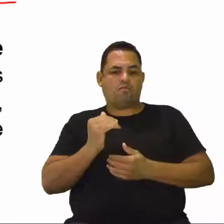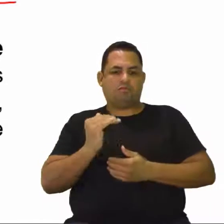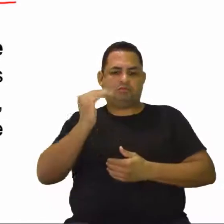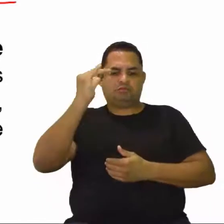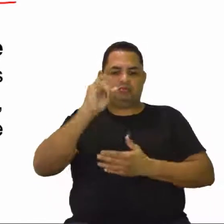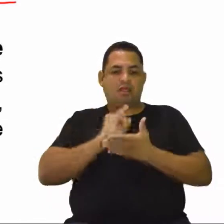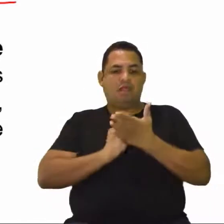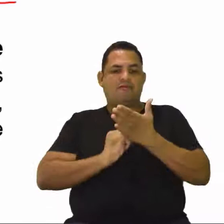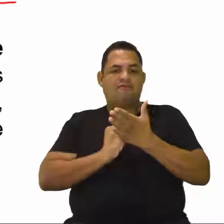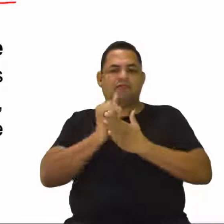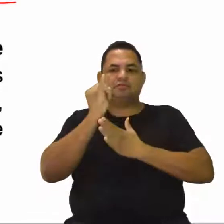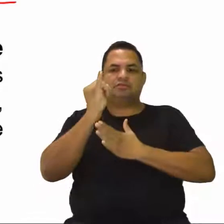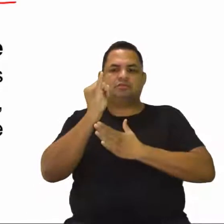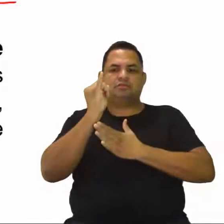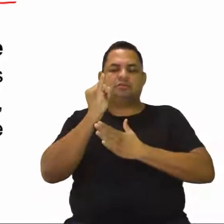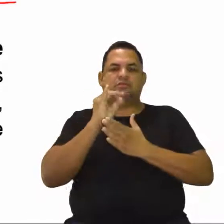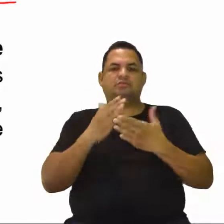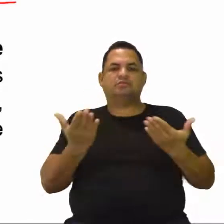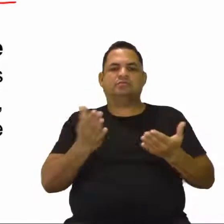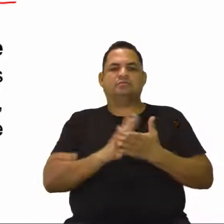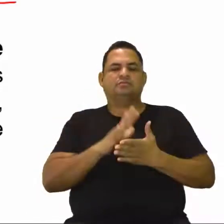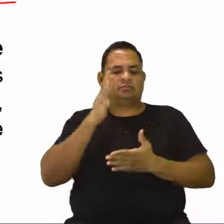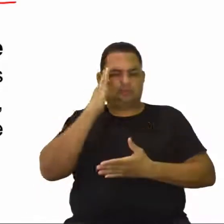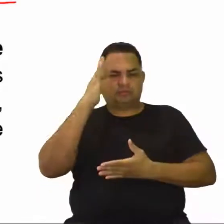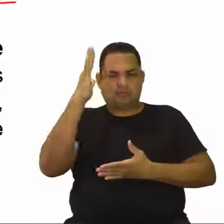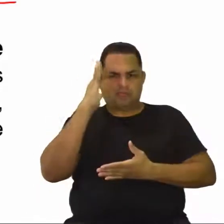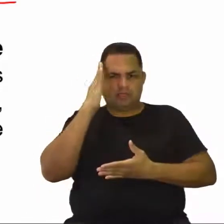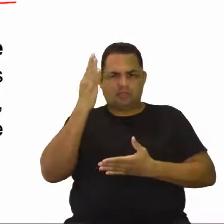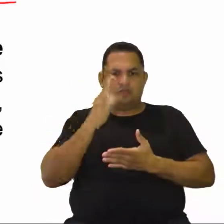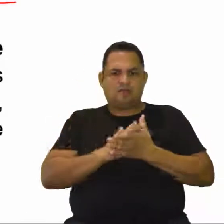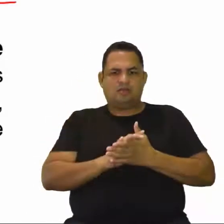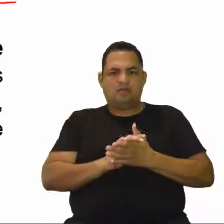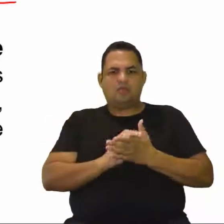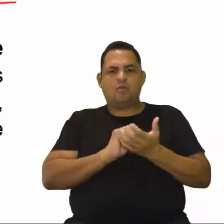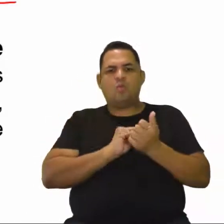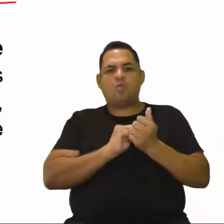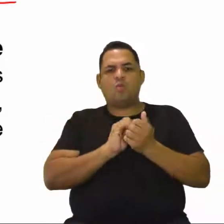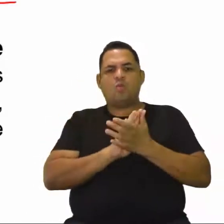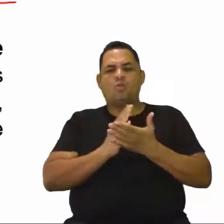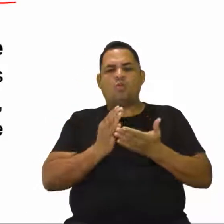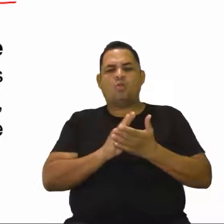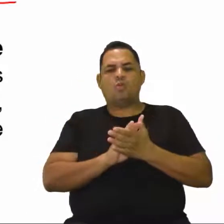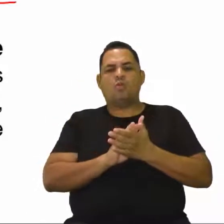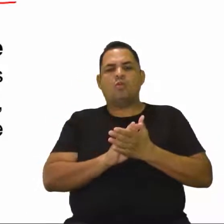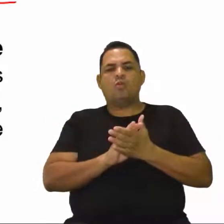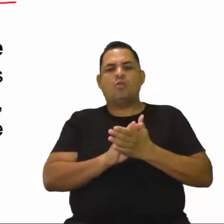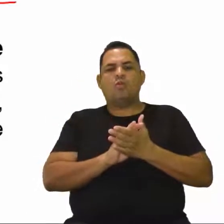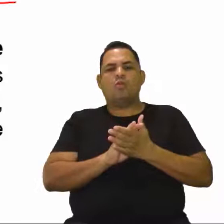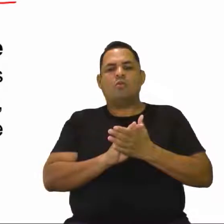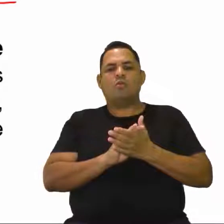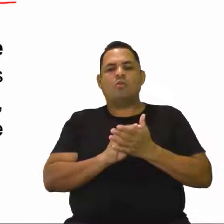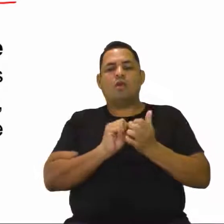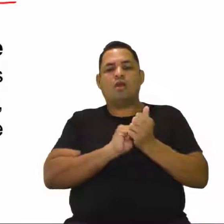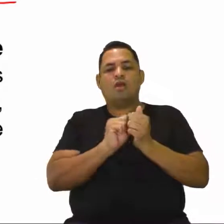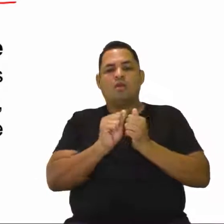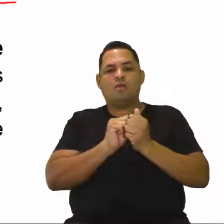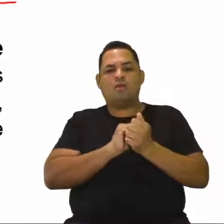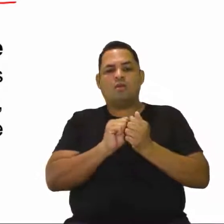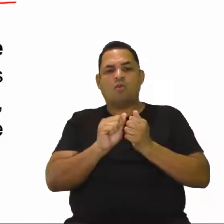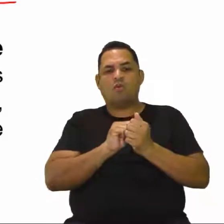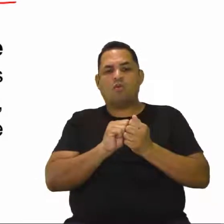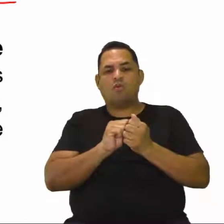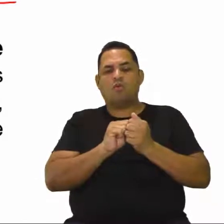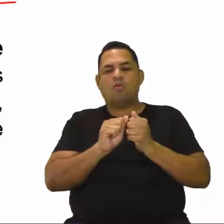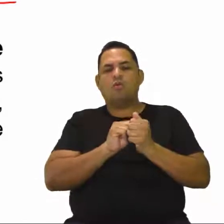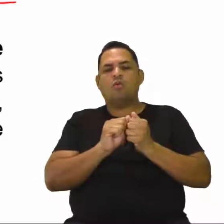para cima. De imaginar, senhores, que o arroz, um tempo desse, estava muito caro, o tomate